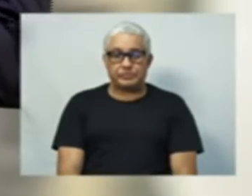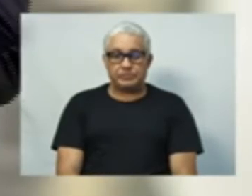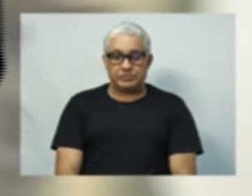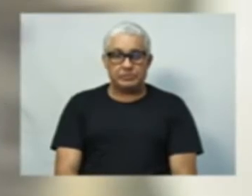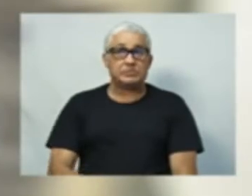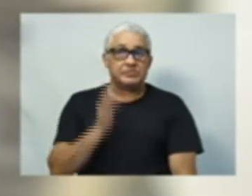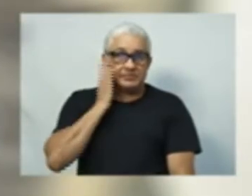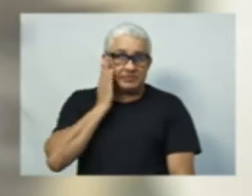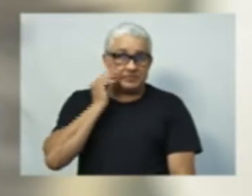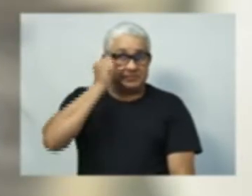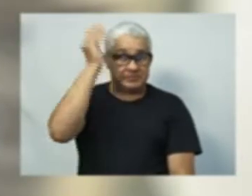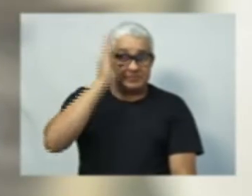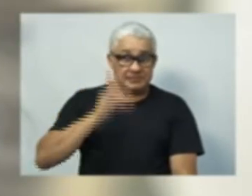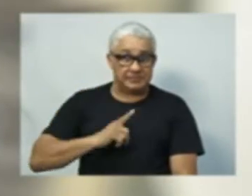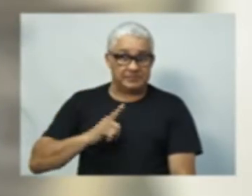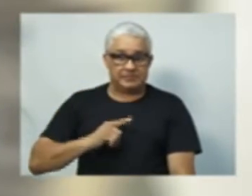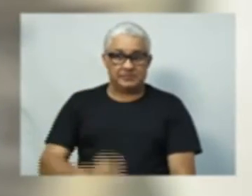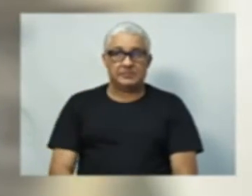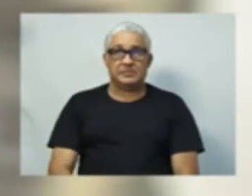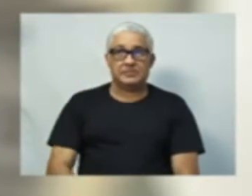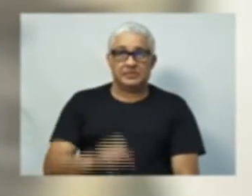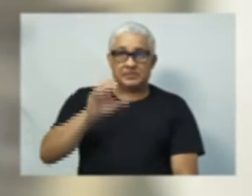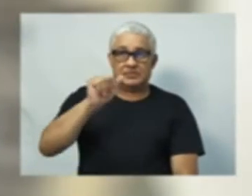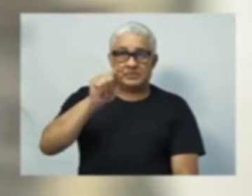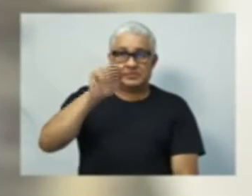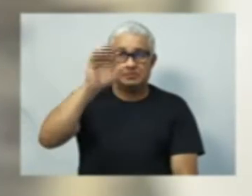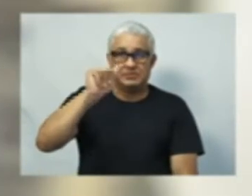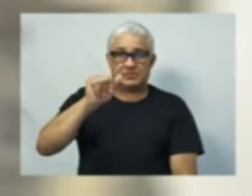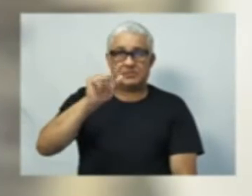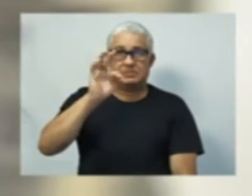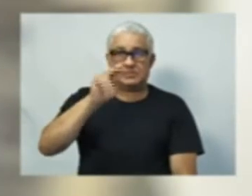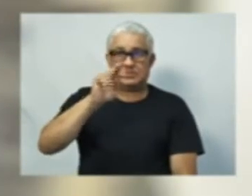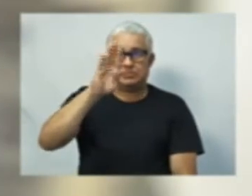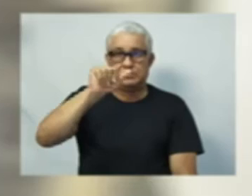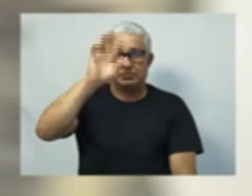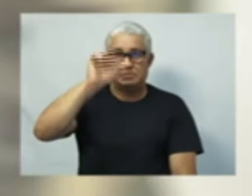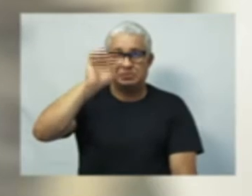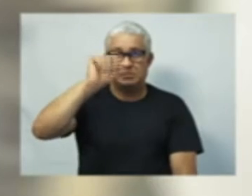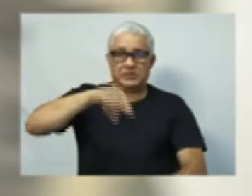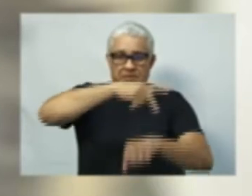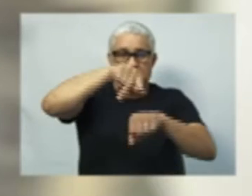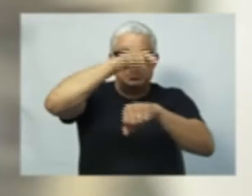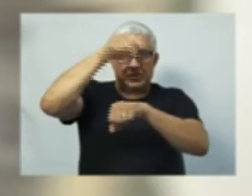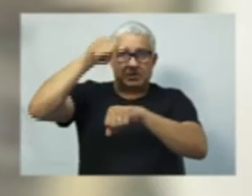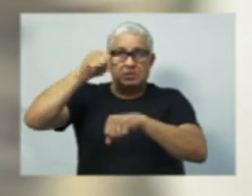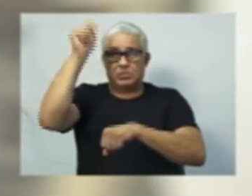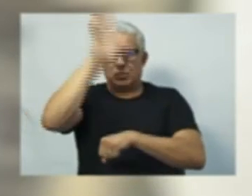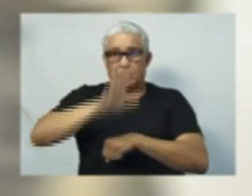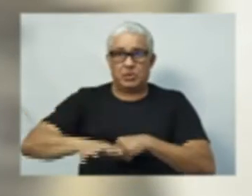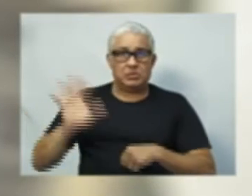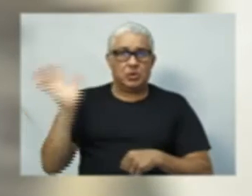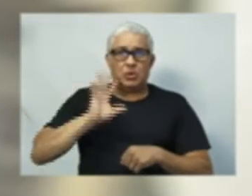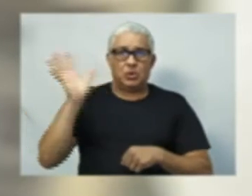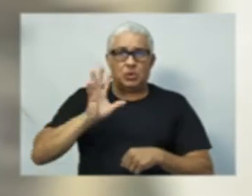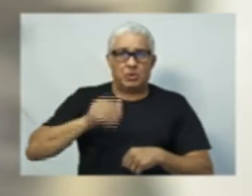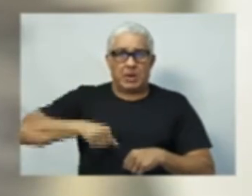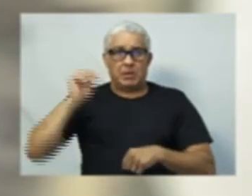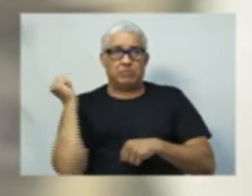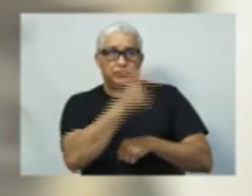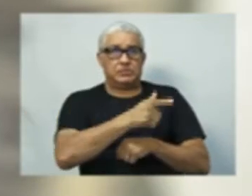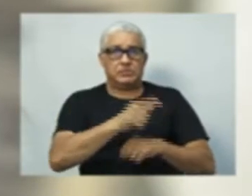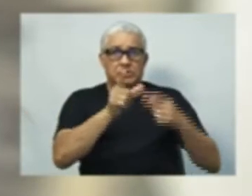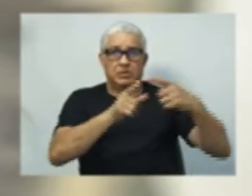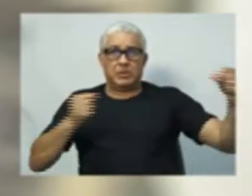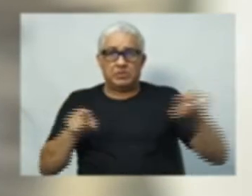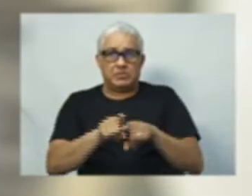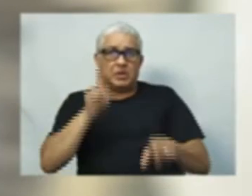Você sabia que o Brasil tem a maior carga tributária entre os países emergentes? É mais alta até que o do Japão e dos Estados